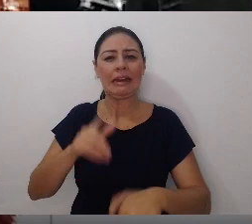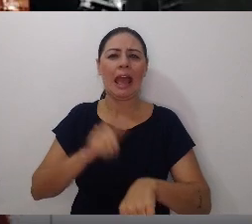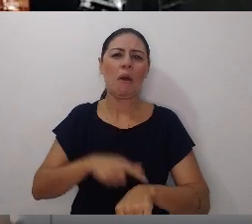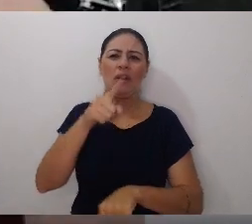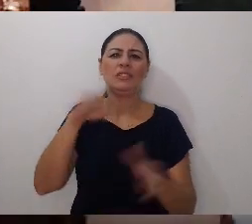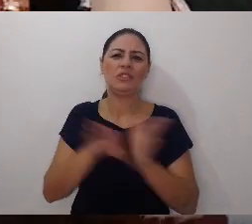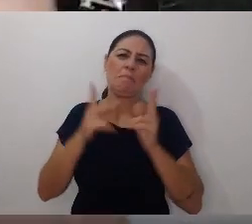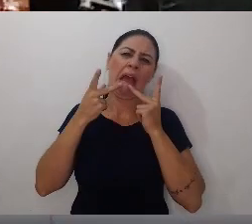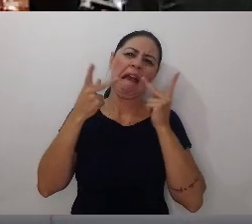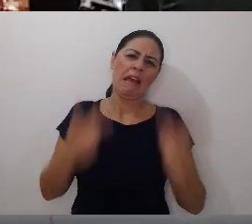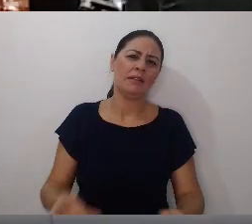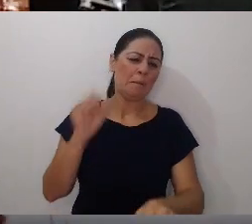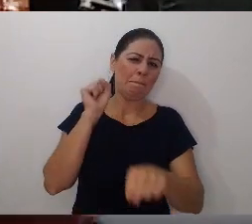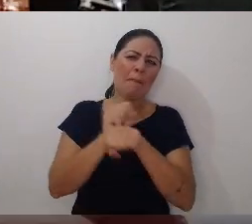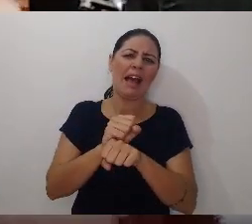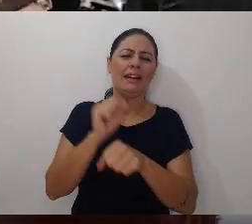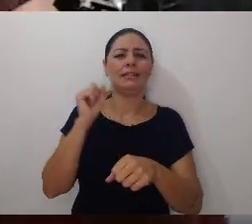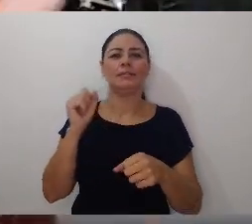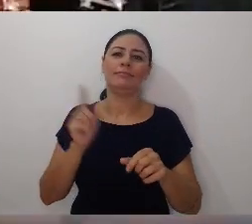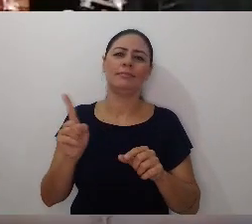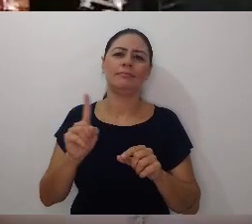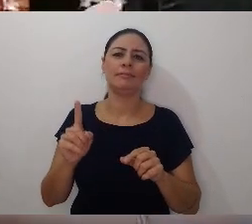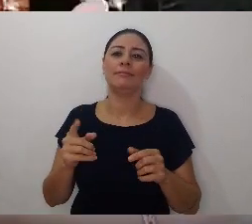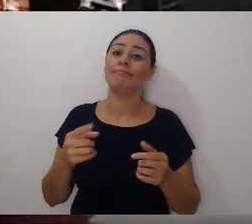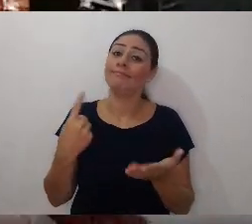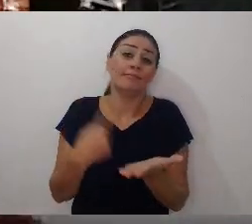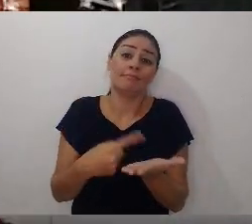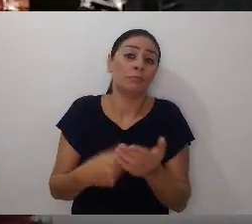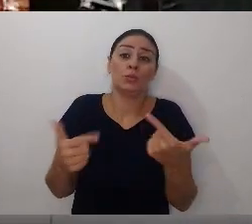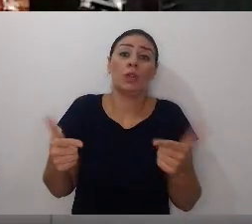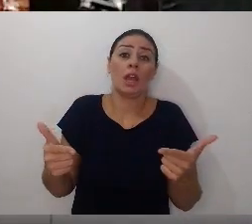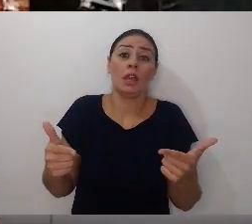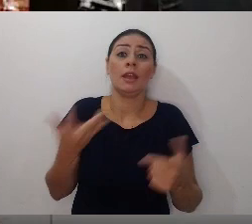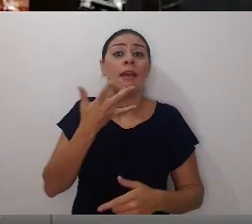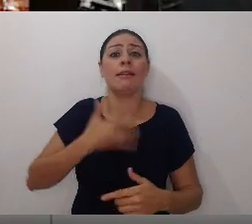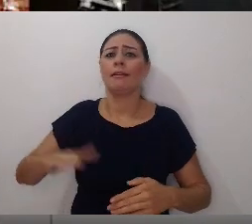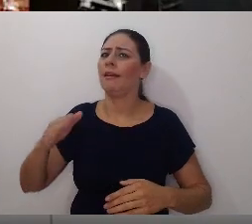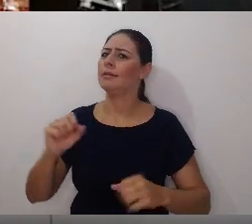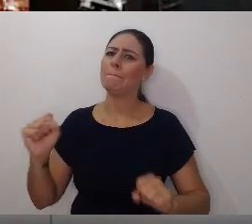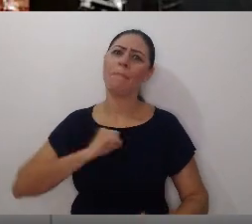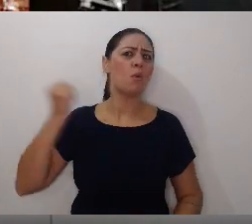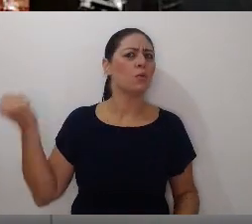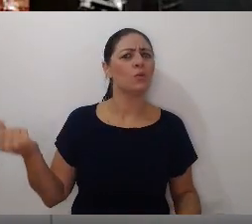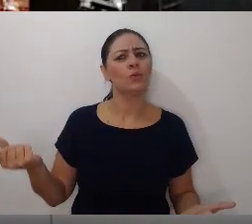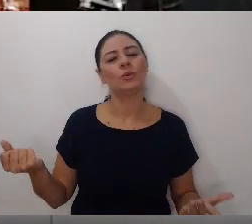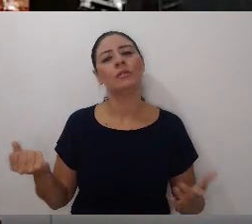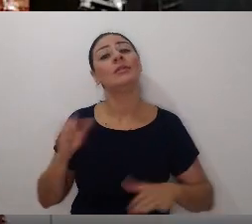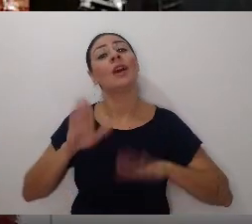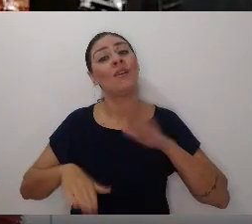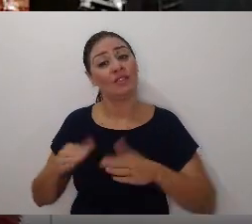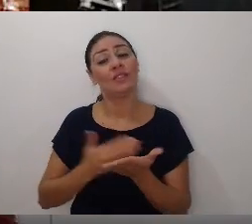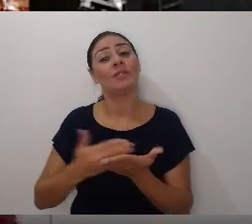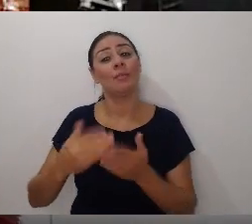conflitos. Porque se você chega na hora, larga isso agora! Não foi um combinado. Daí a tua criança